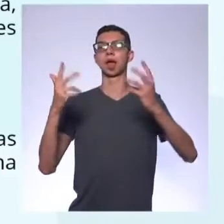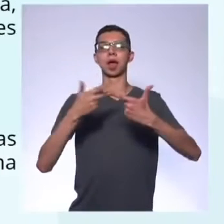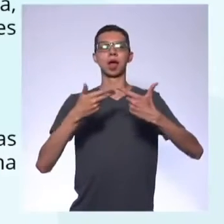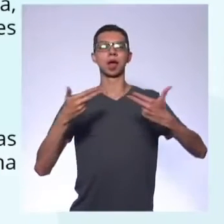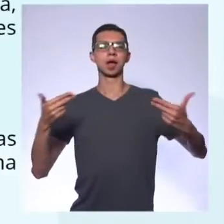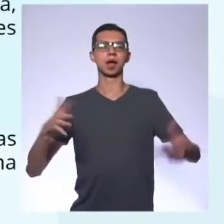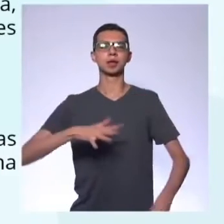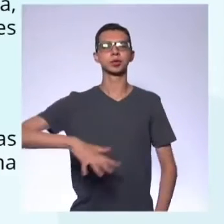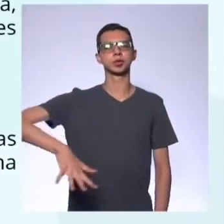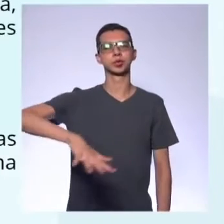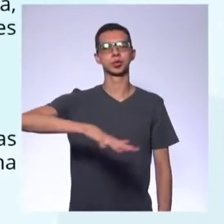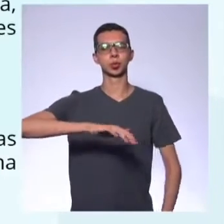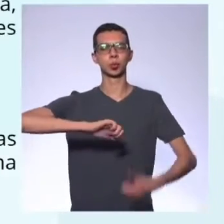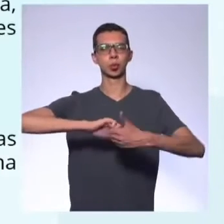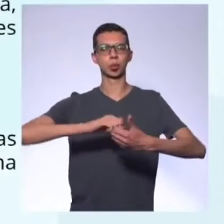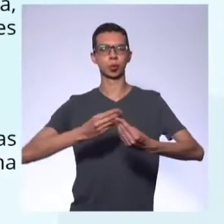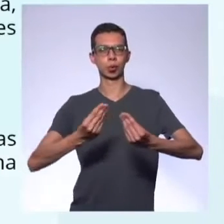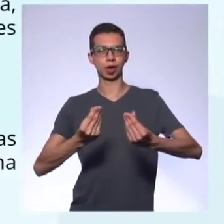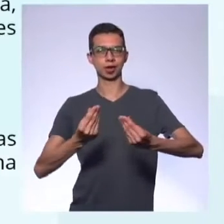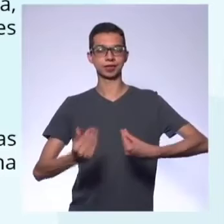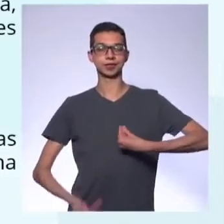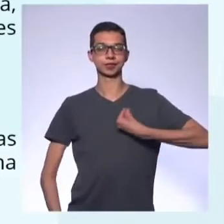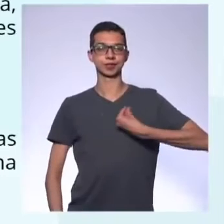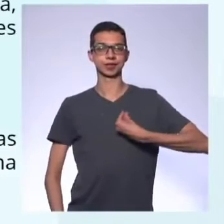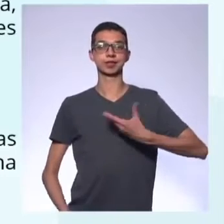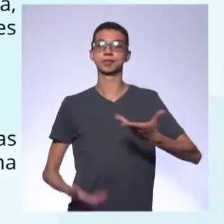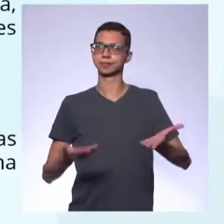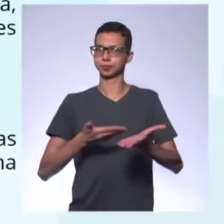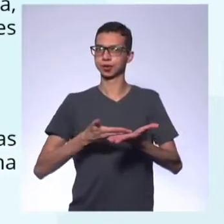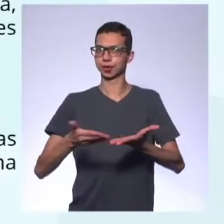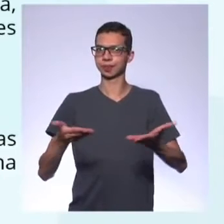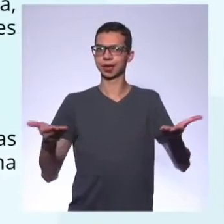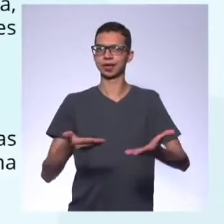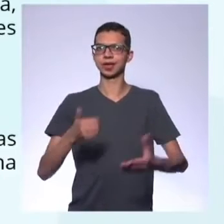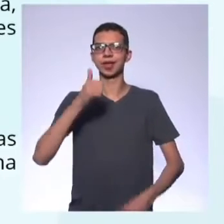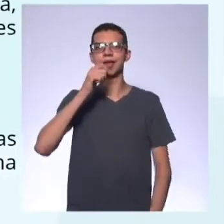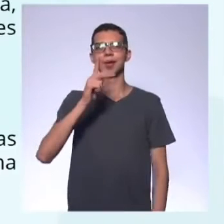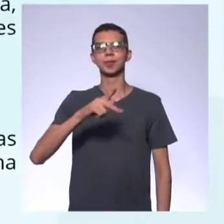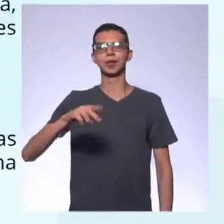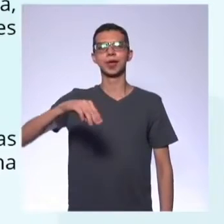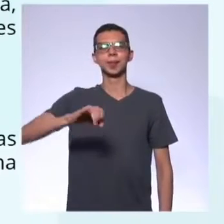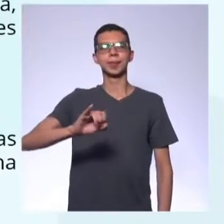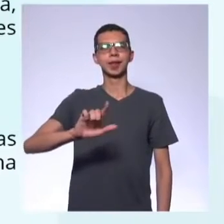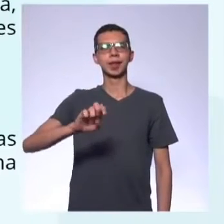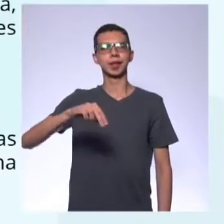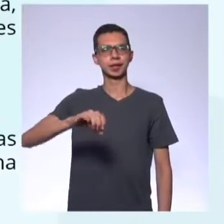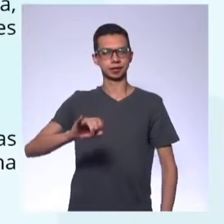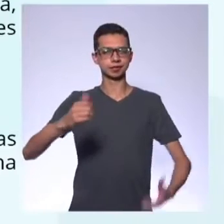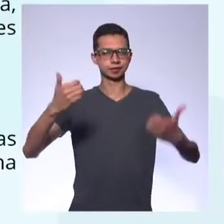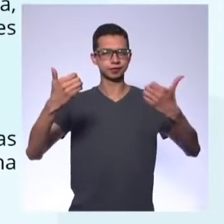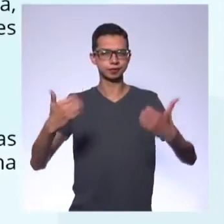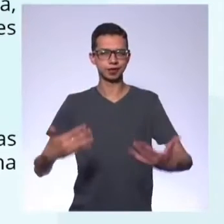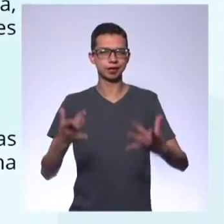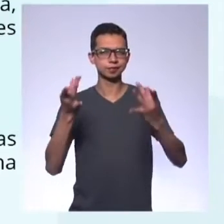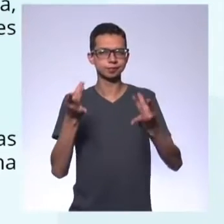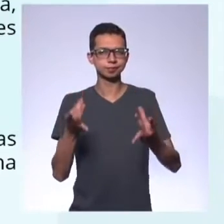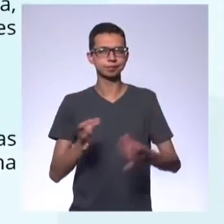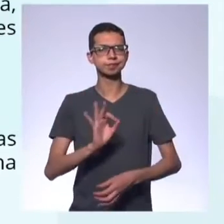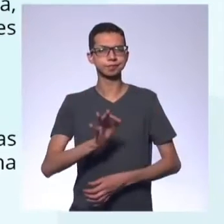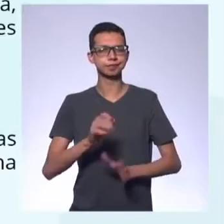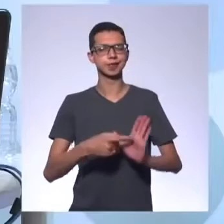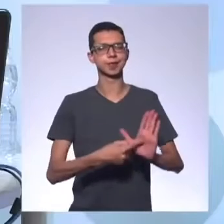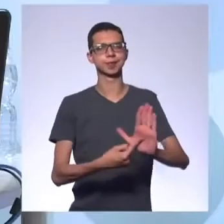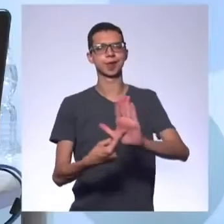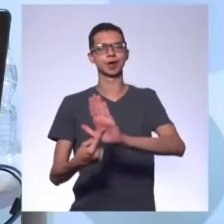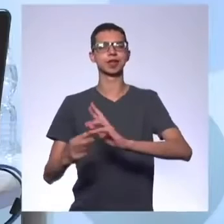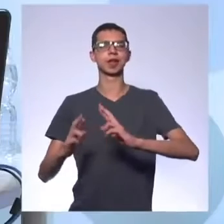são as informações iniciais. Agora, a professora Milene tem um destaque, né, professora? Para a gente mostrar para a rede.